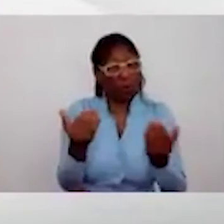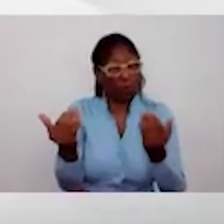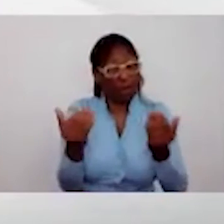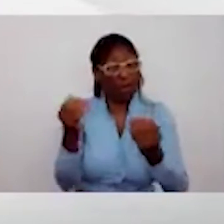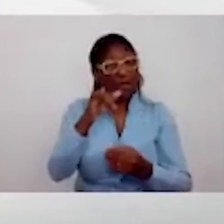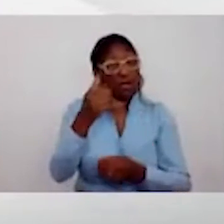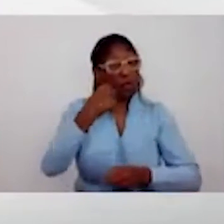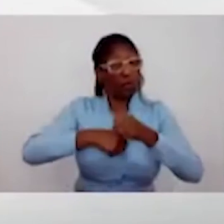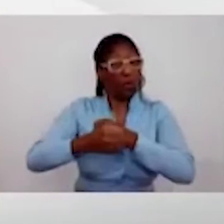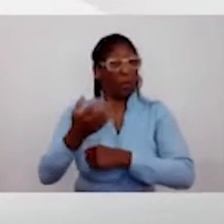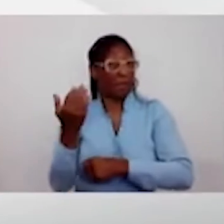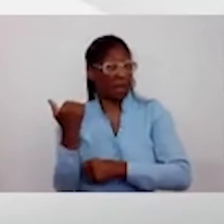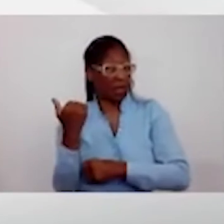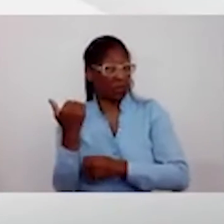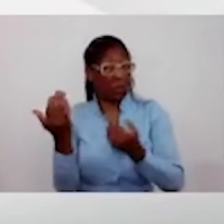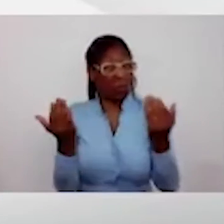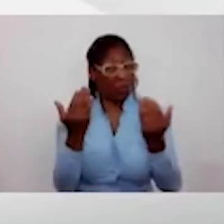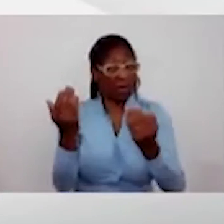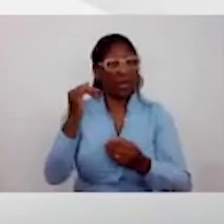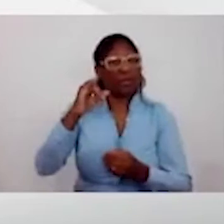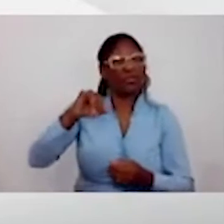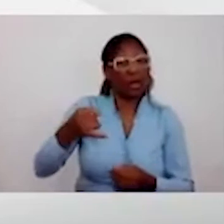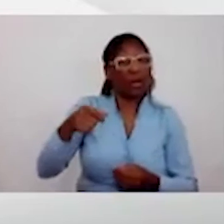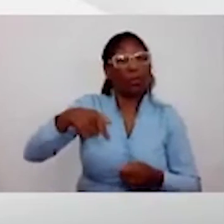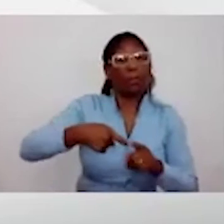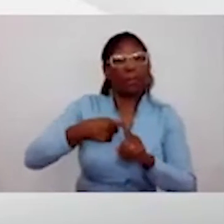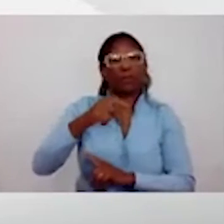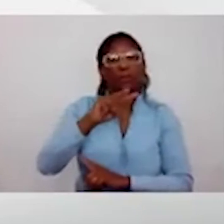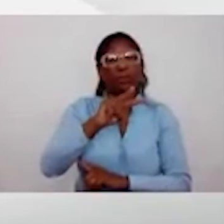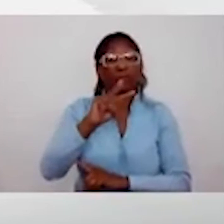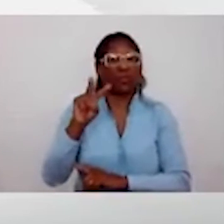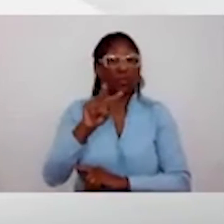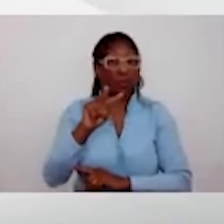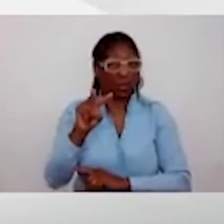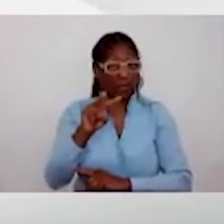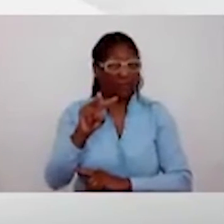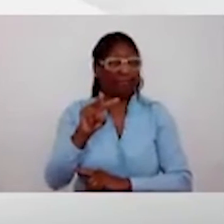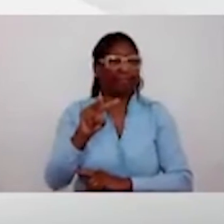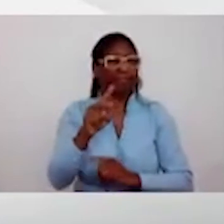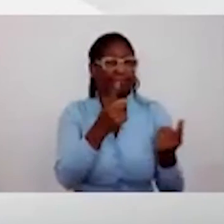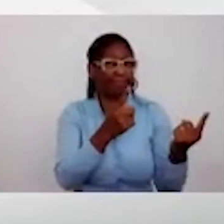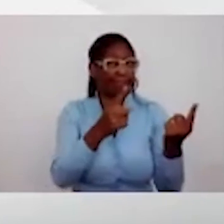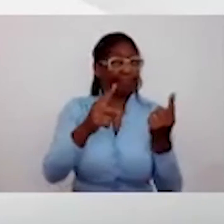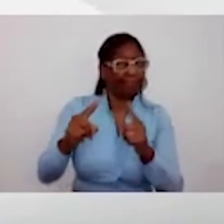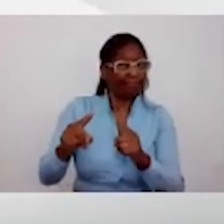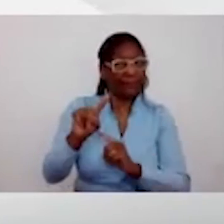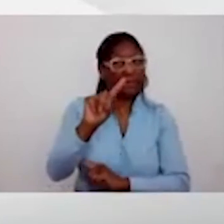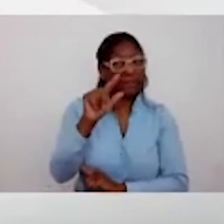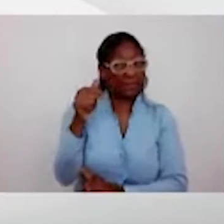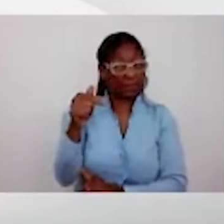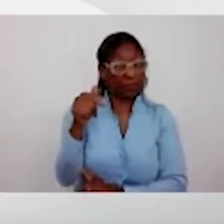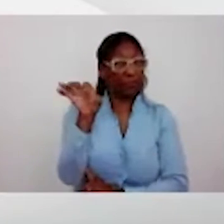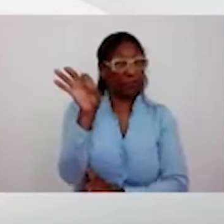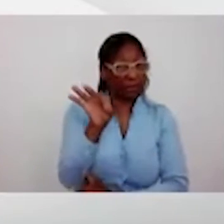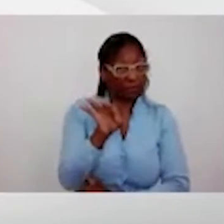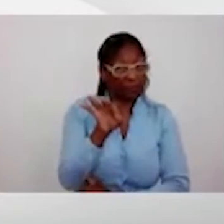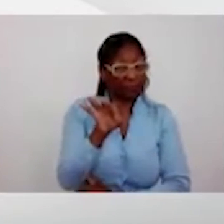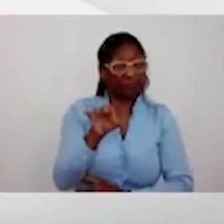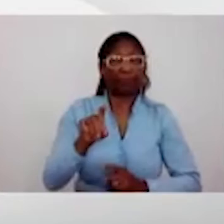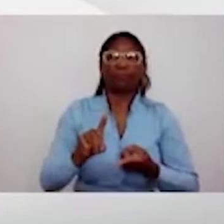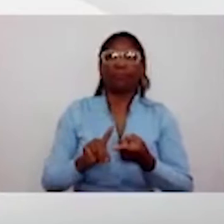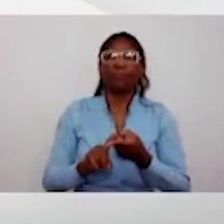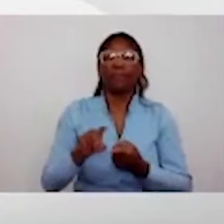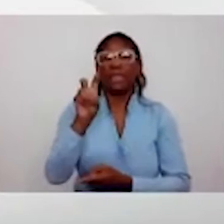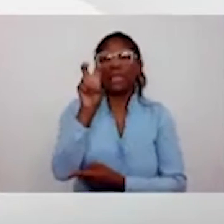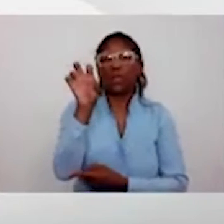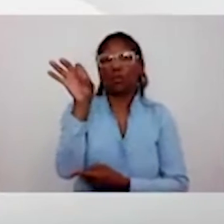61%. A gente observa a redução nos casos de ameaça em 17%, 5% nos